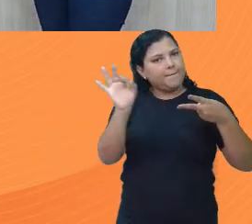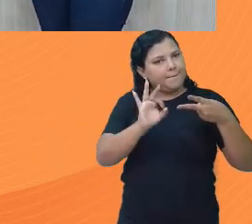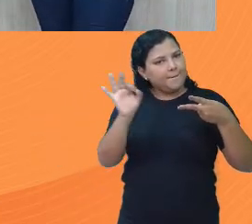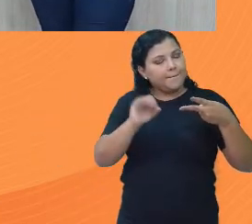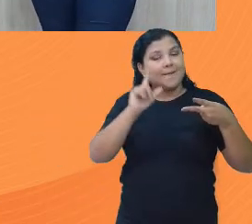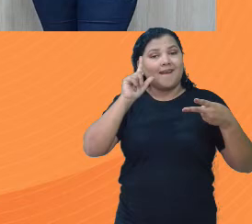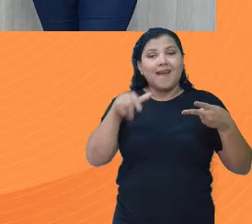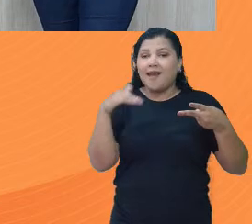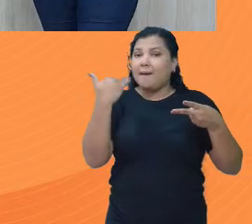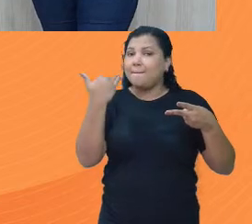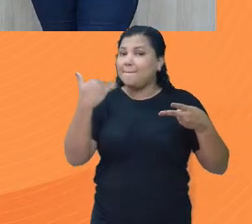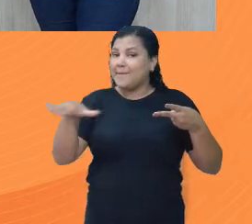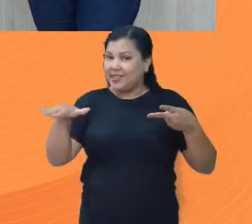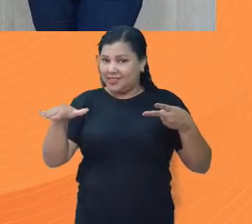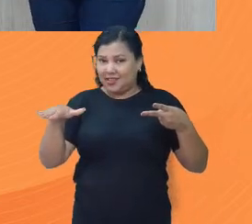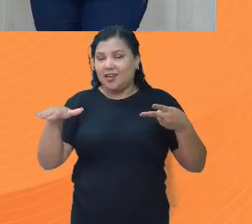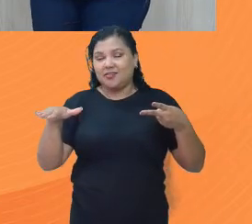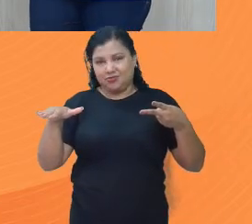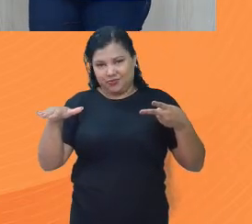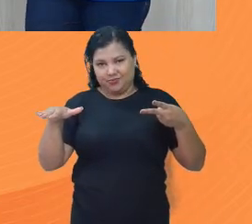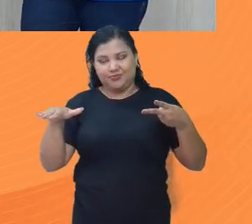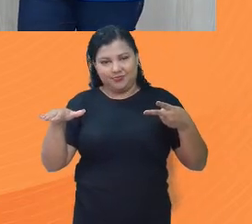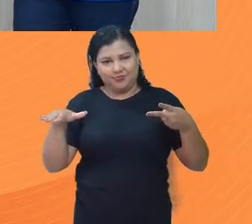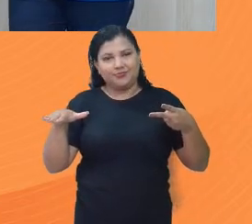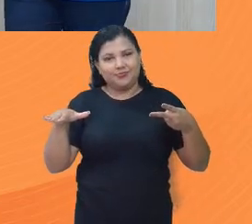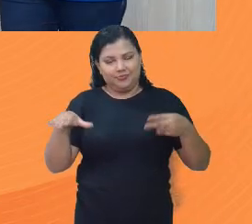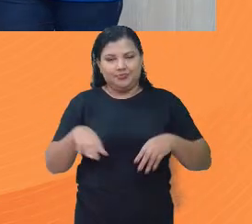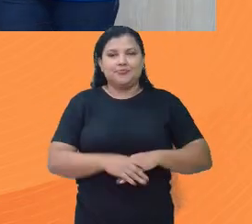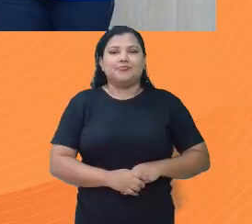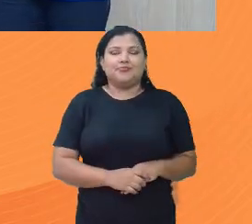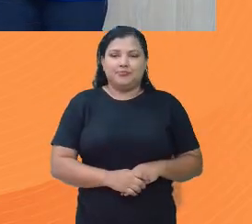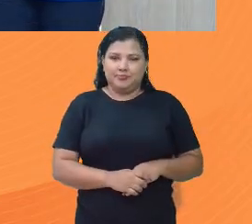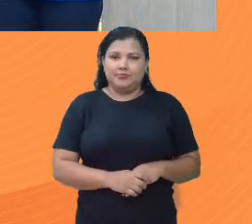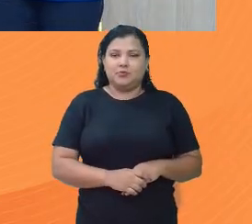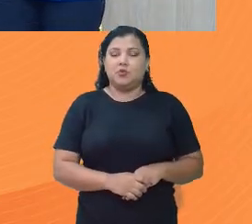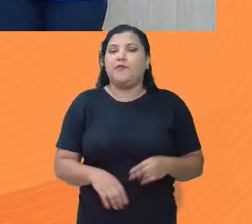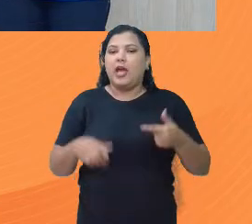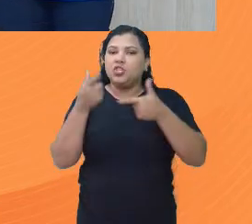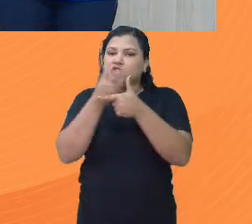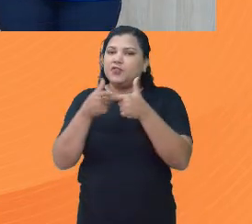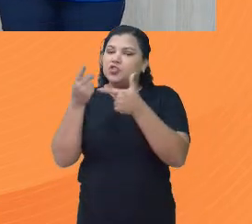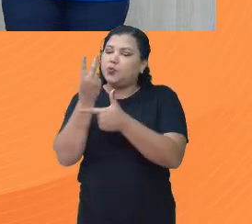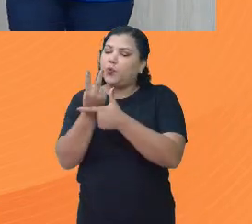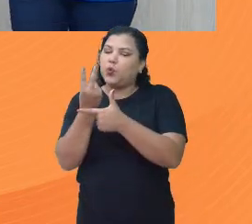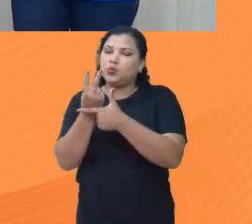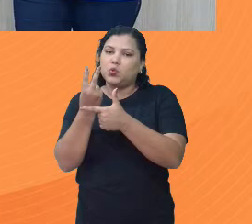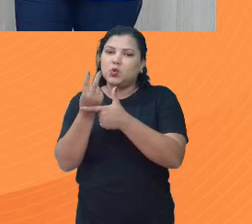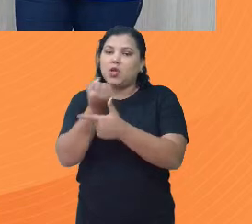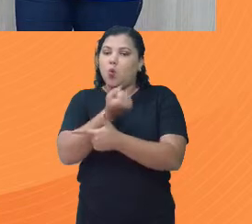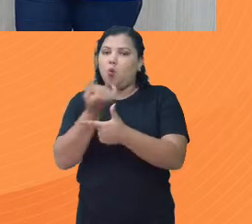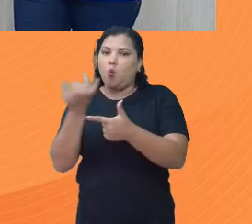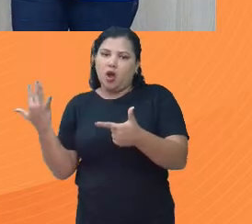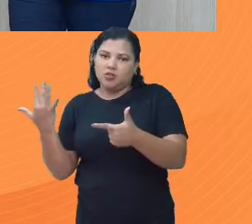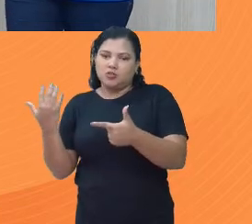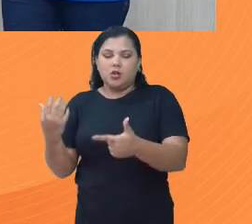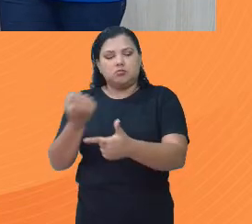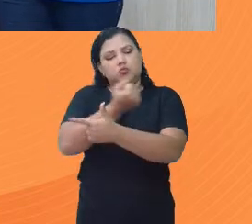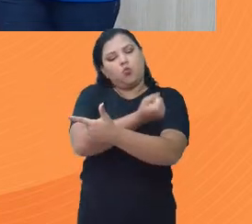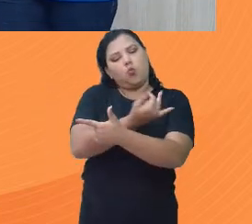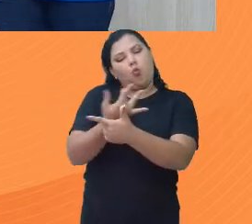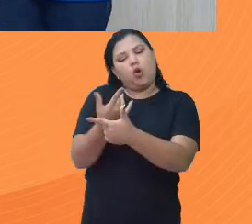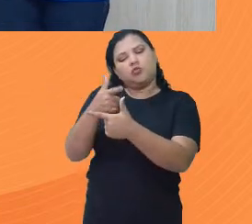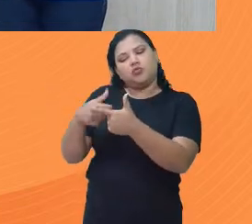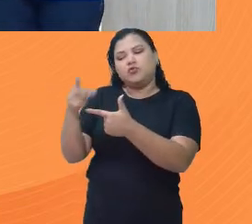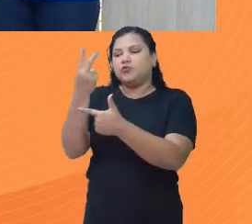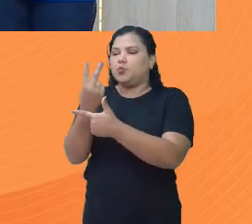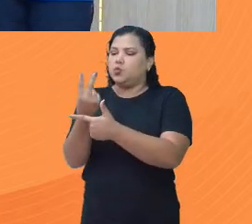o 50%, ele significa a metade disso, né? A gente vai dividir por 2 o valor que é relacionado a esse